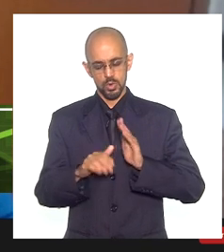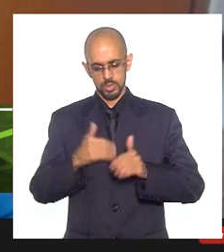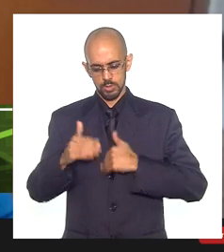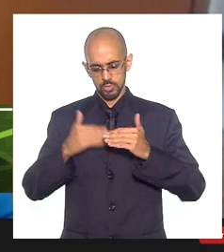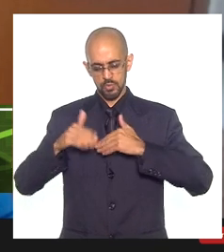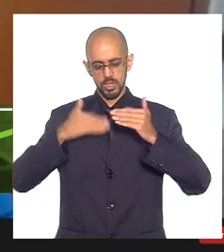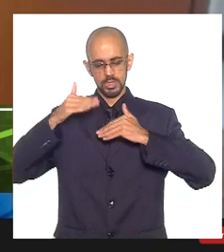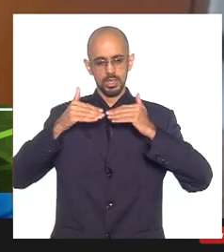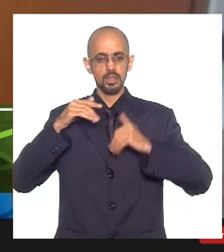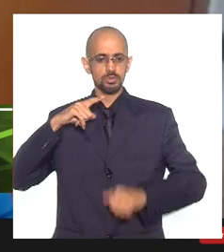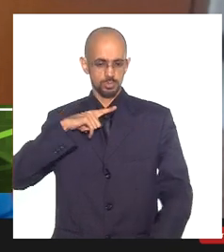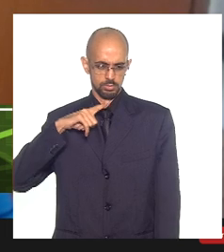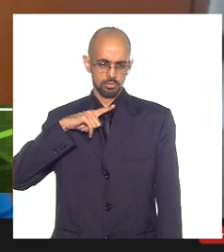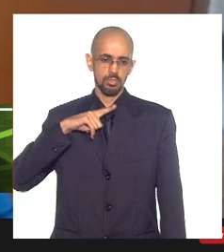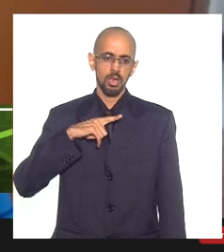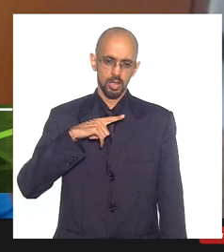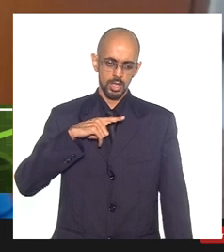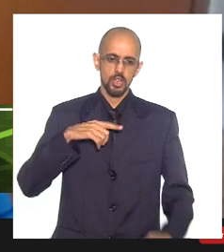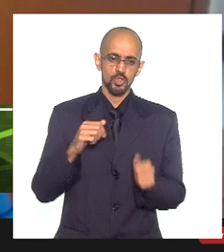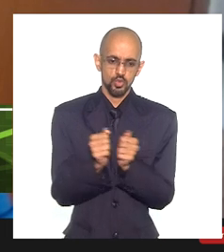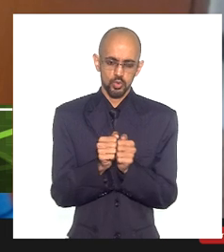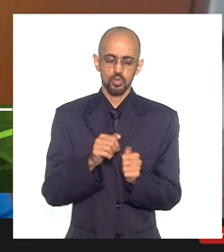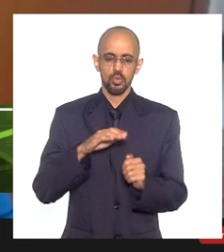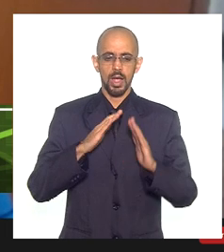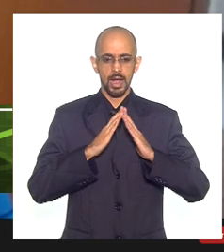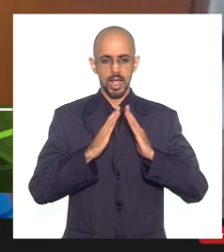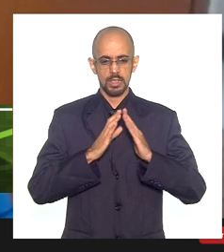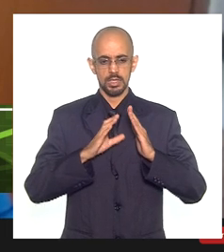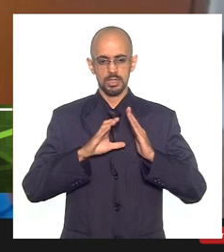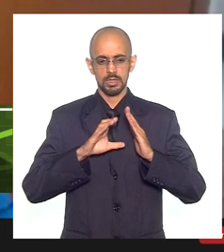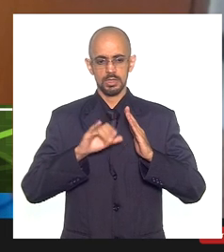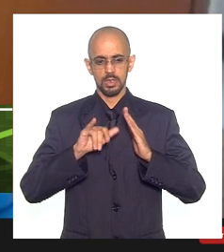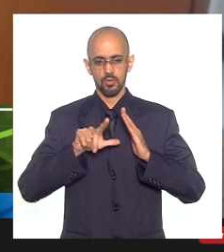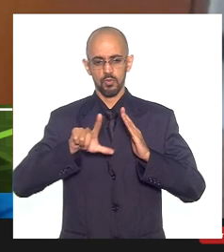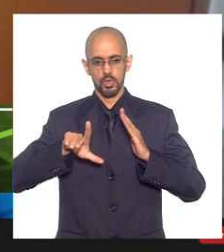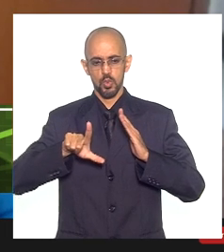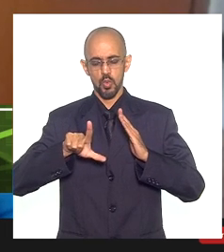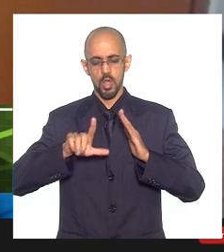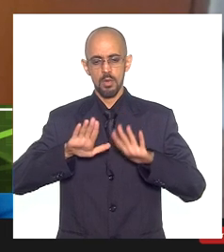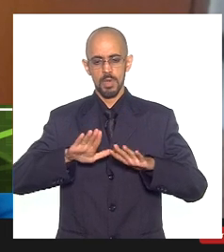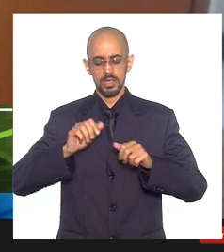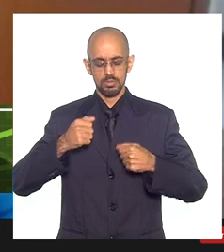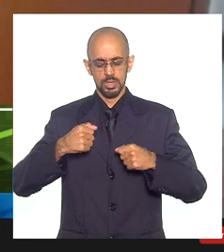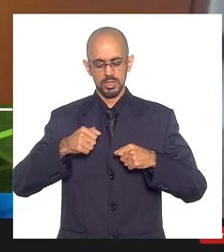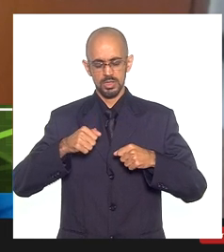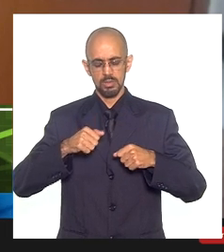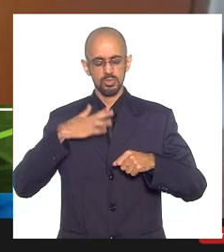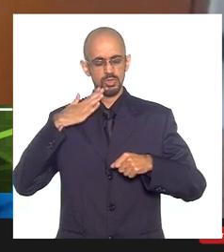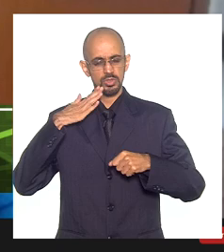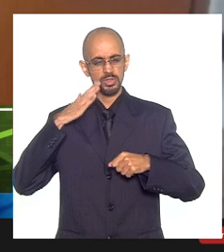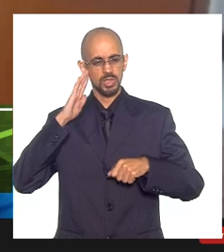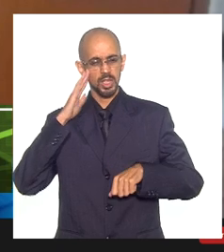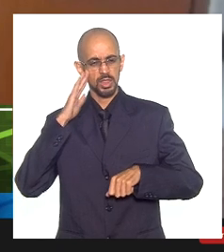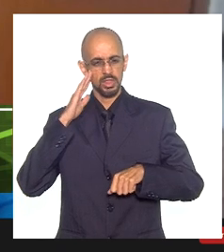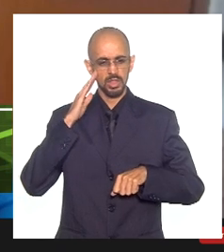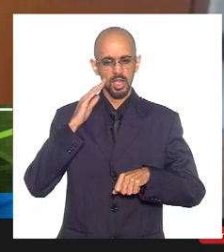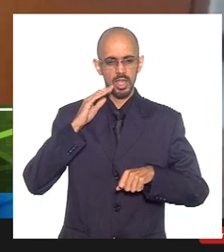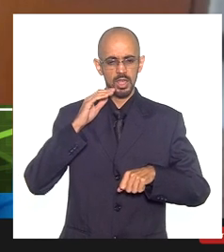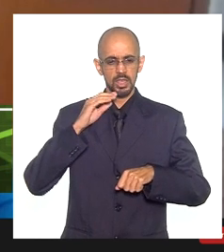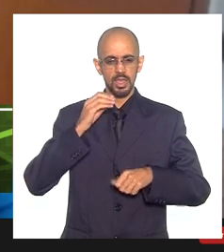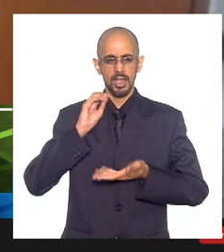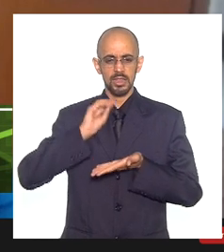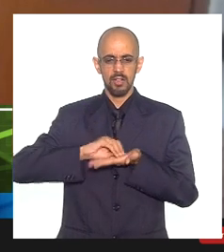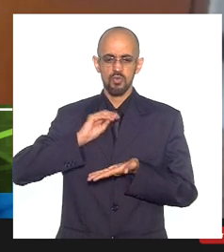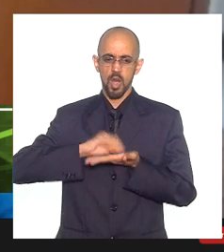com a Casa Civil nesse sentido mas é preciso reconhecer que estamos longe da autonomia